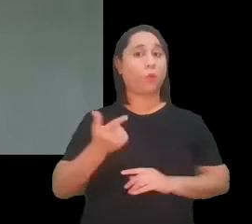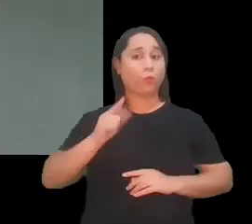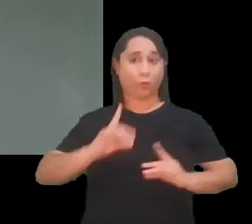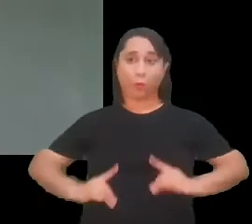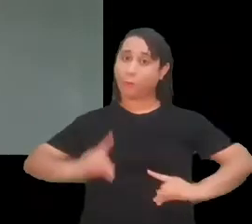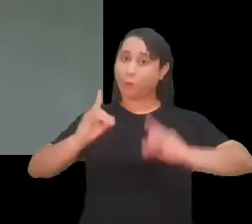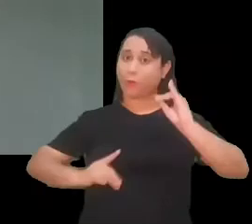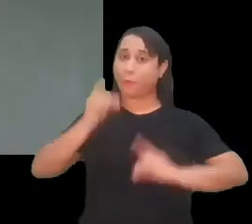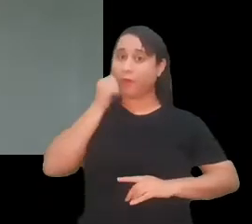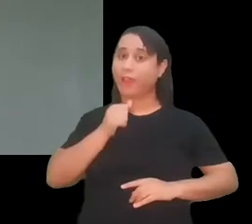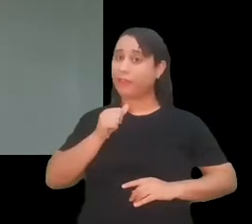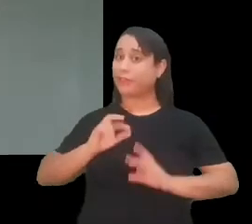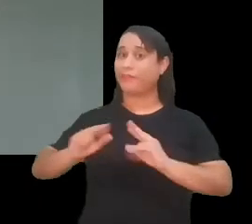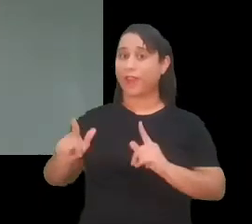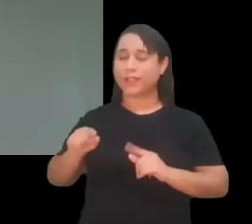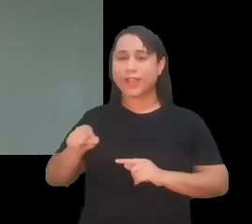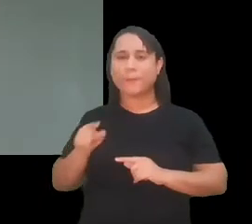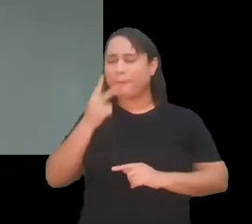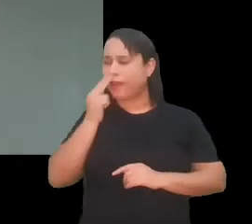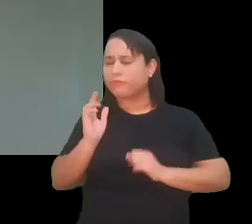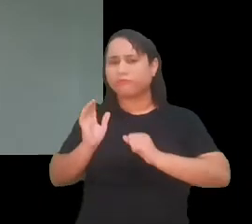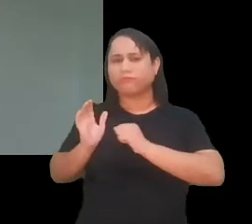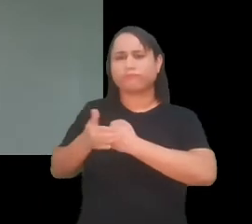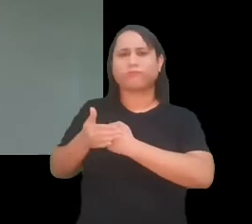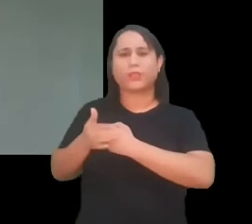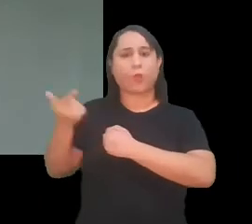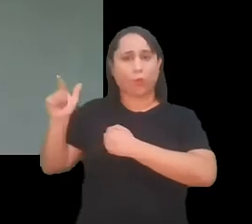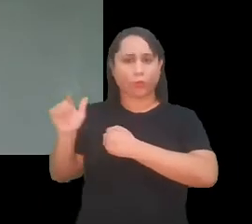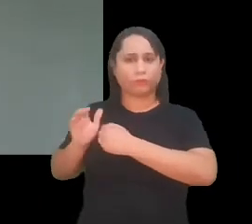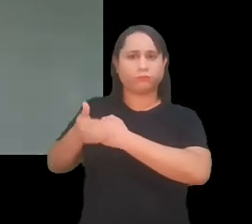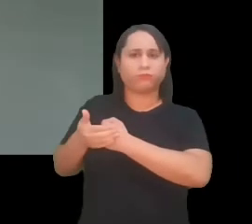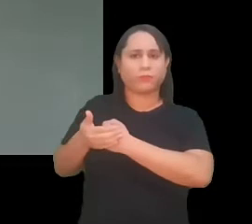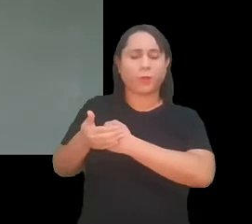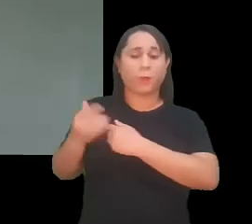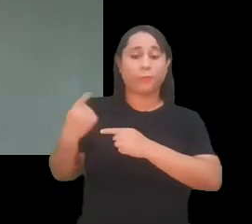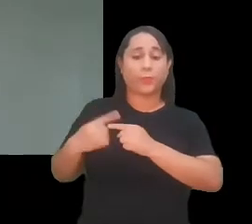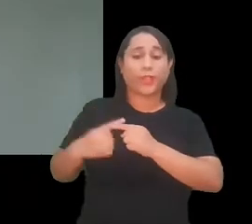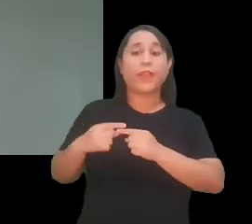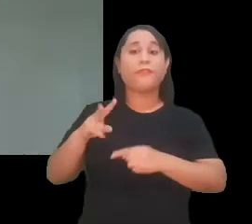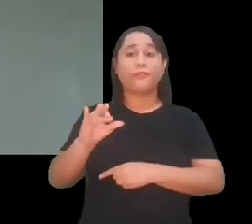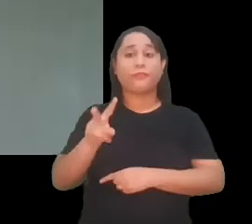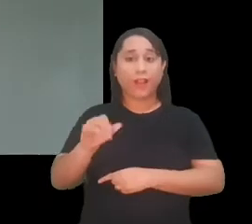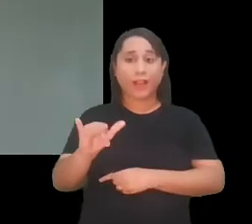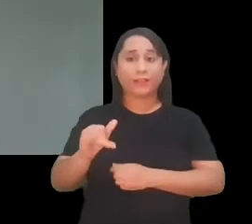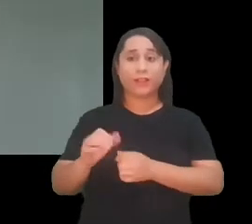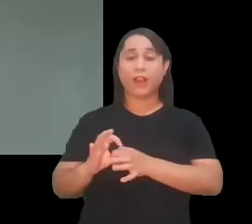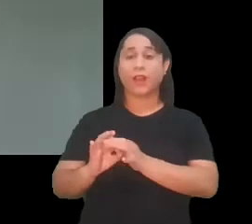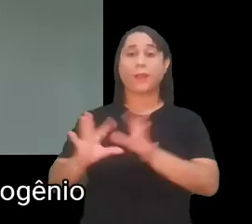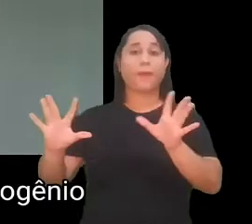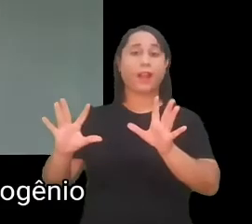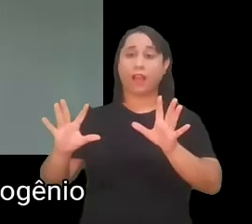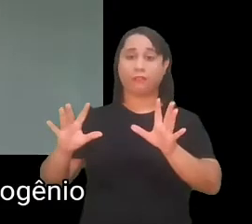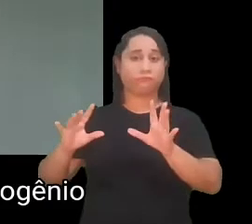forma camuflado no corpo dela em função da liberação de hormônios sexuais femininos, a progesterona e o